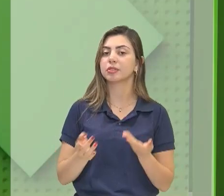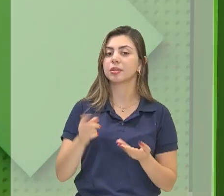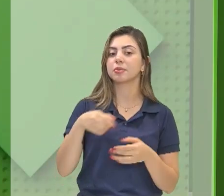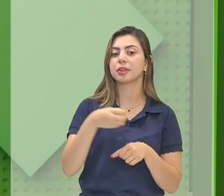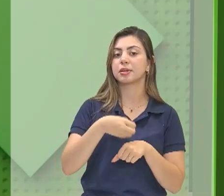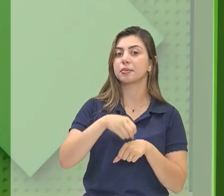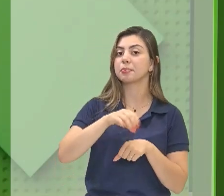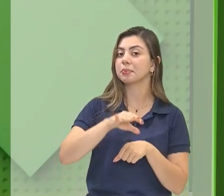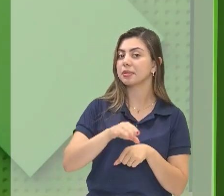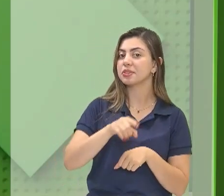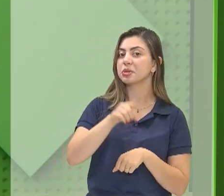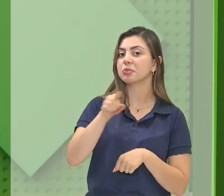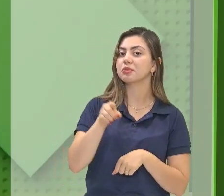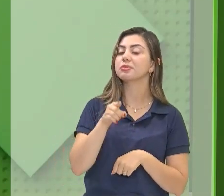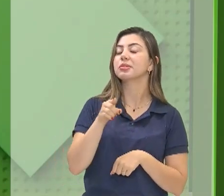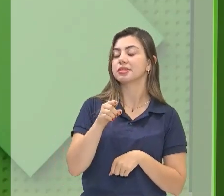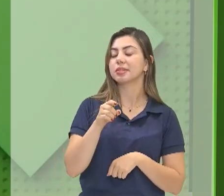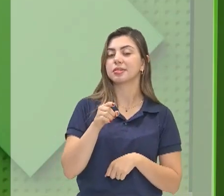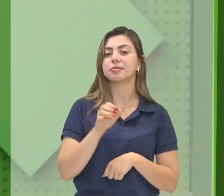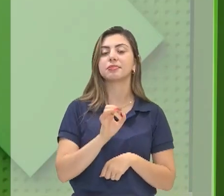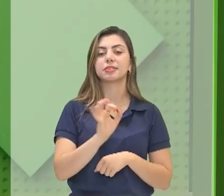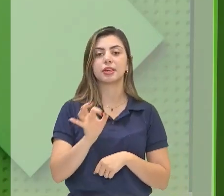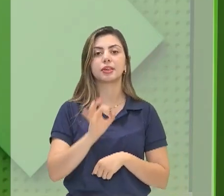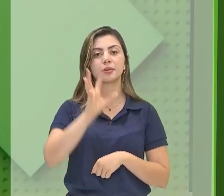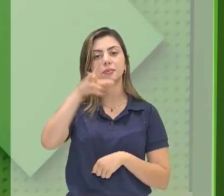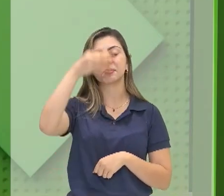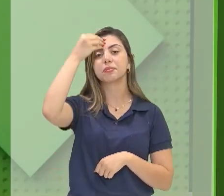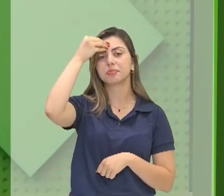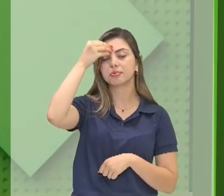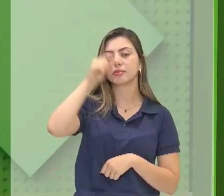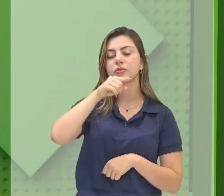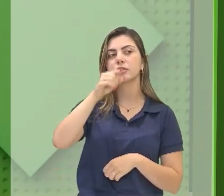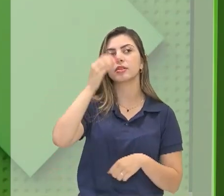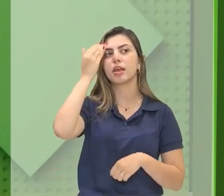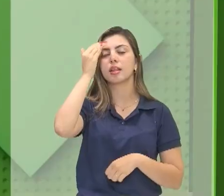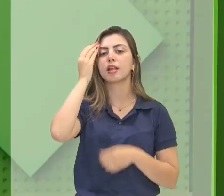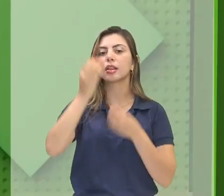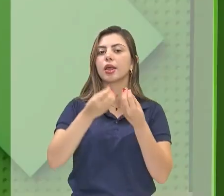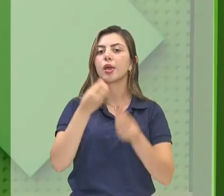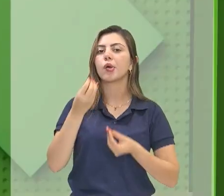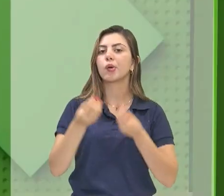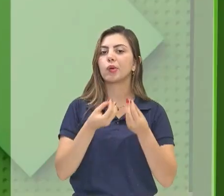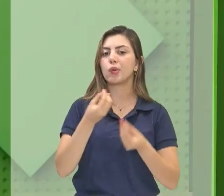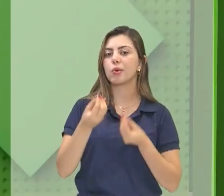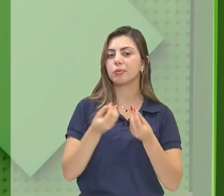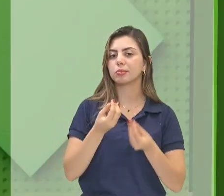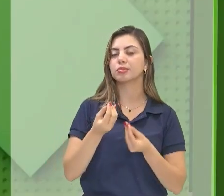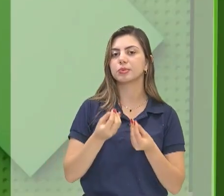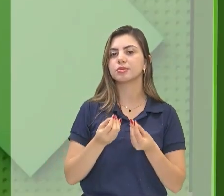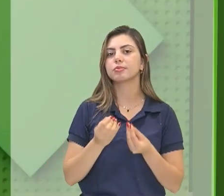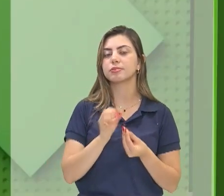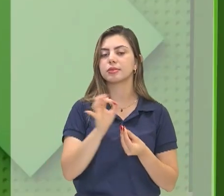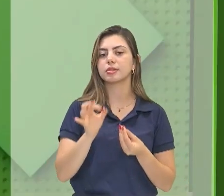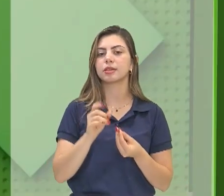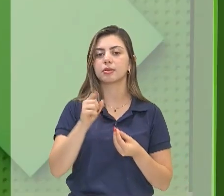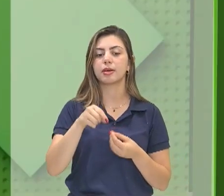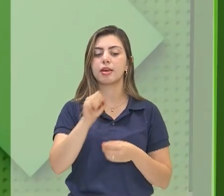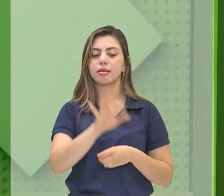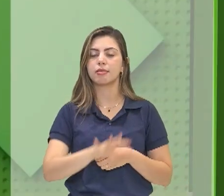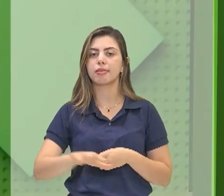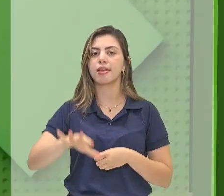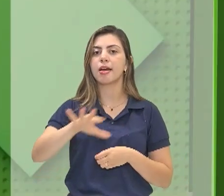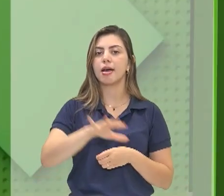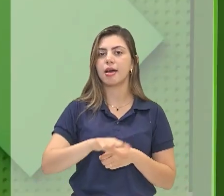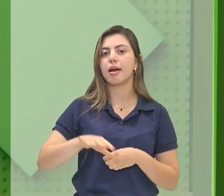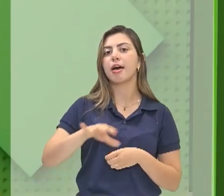aí que a professora dá para vocês, para que vocês consigam entender esse conceito de zona climática ou